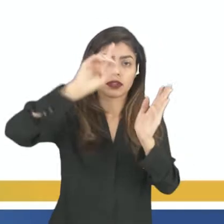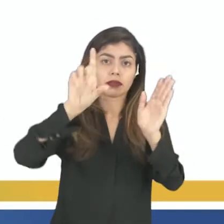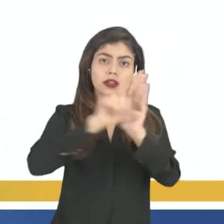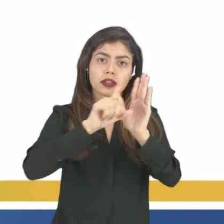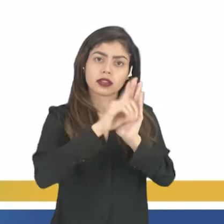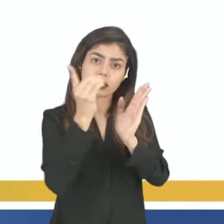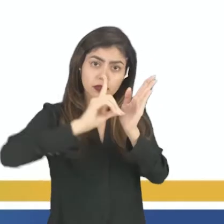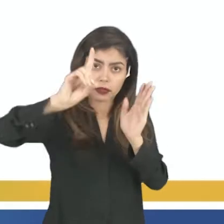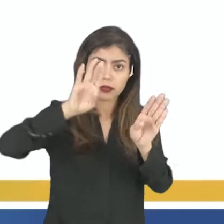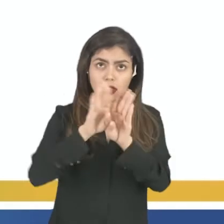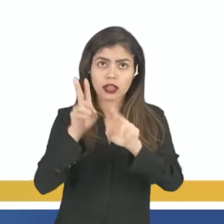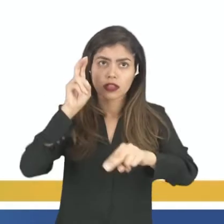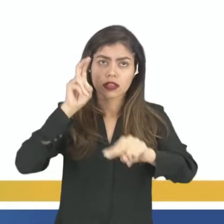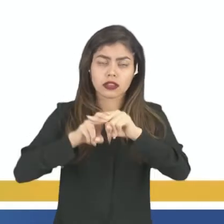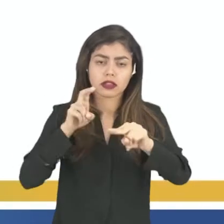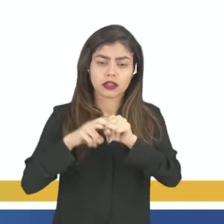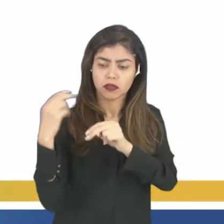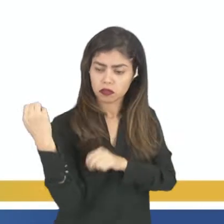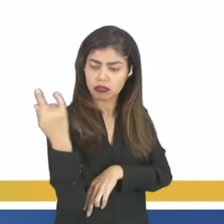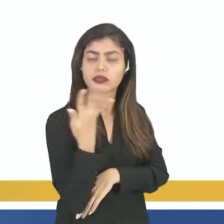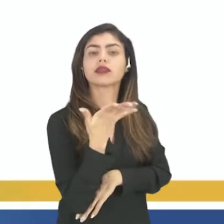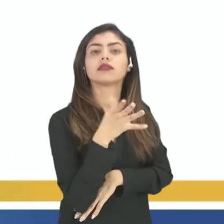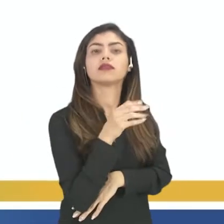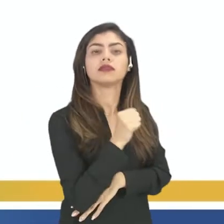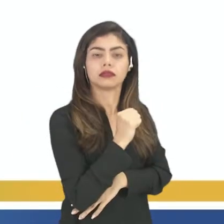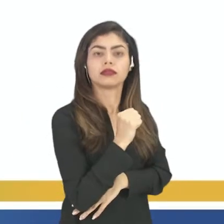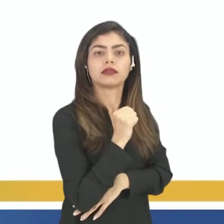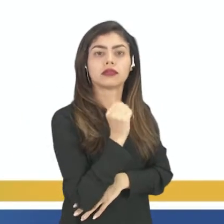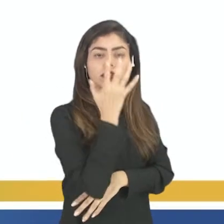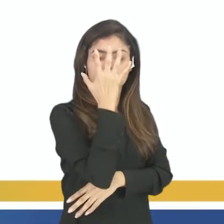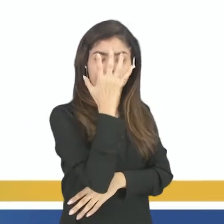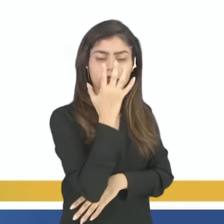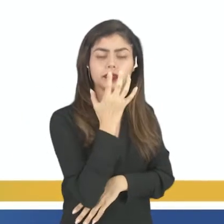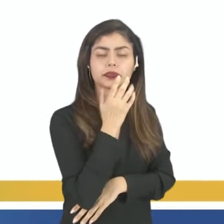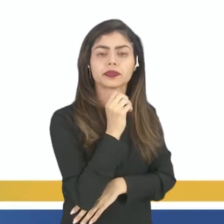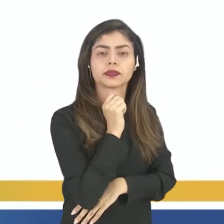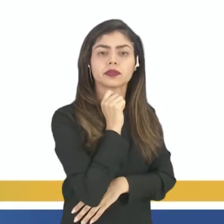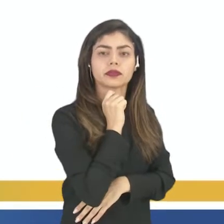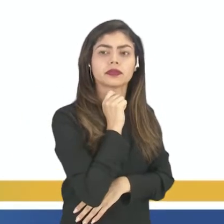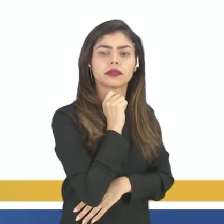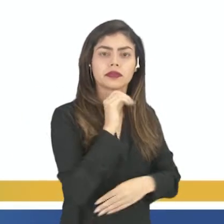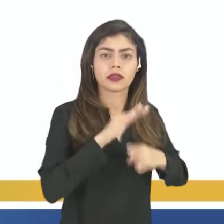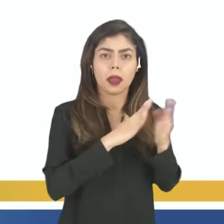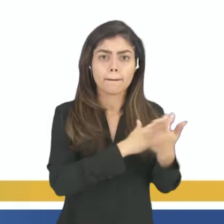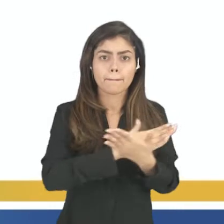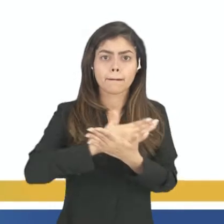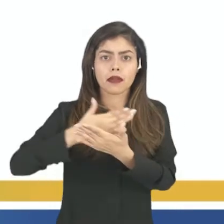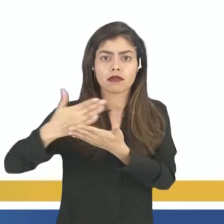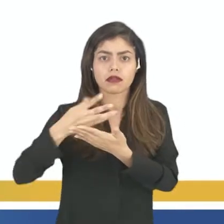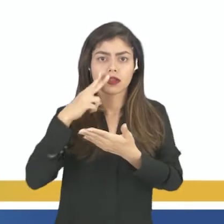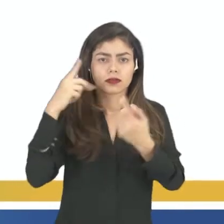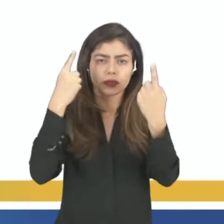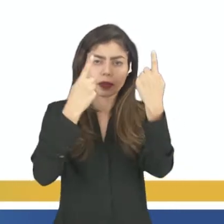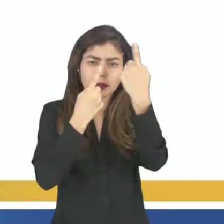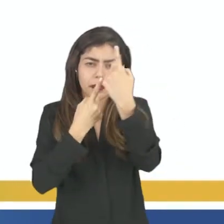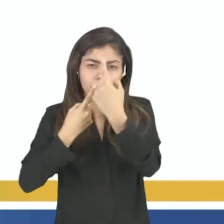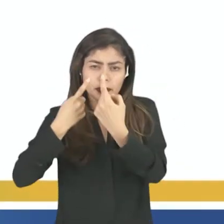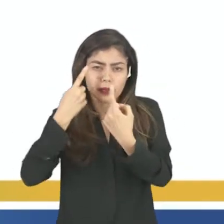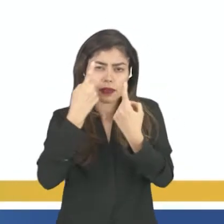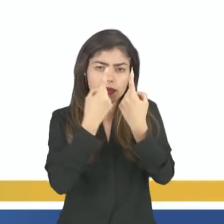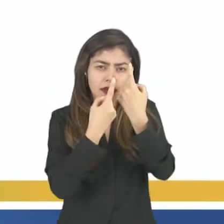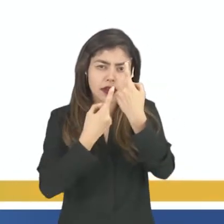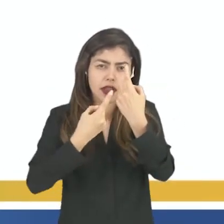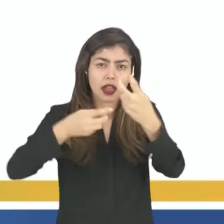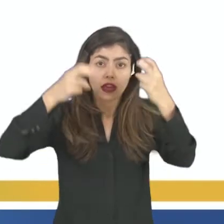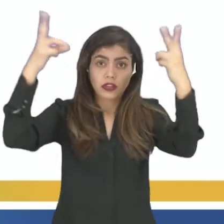né, com uma feição bem séria, e ele conseguiu passar para nós essa feição séria de Moisés